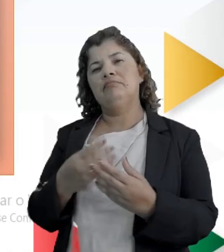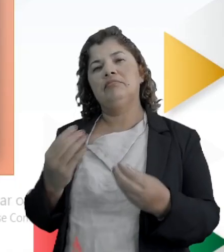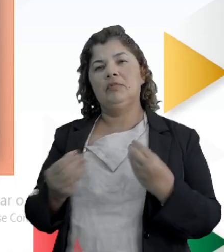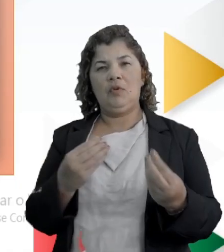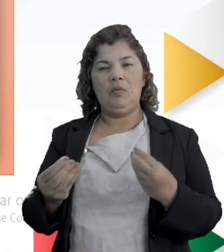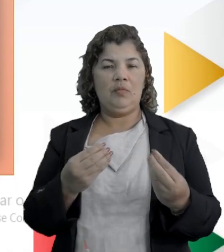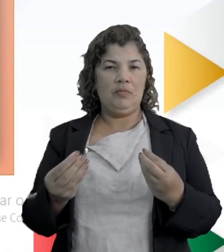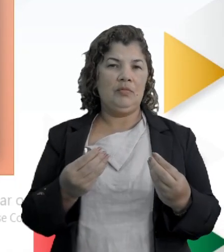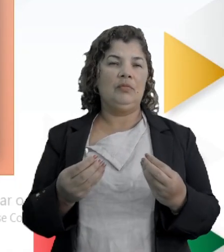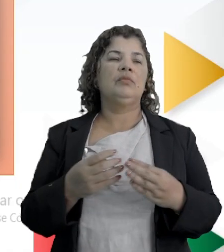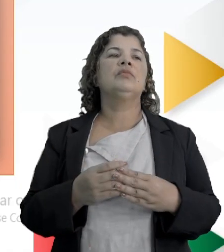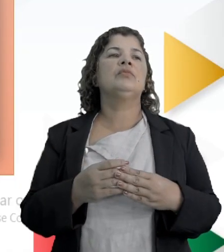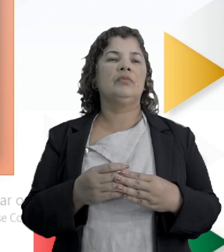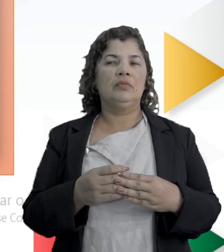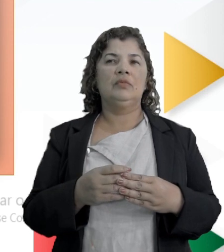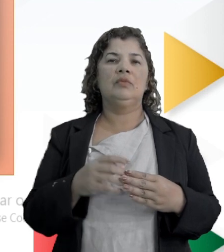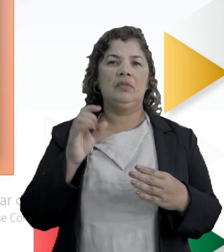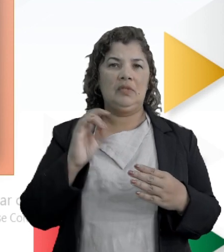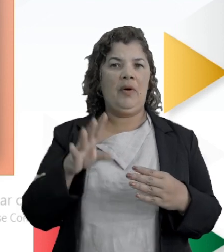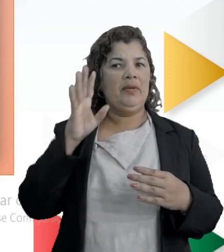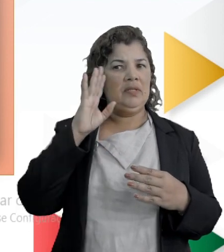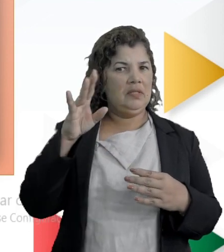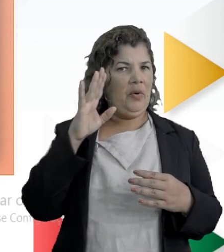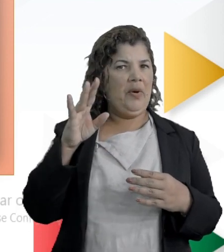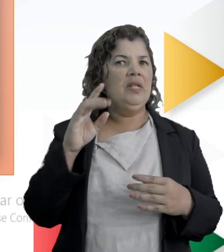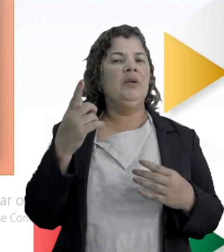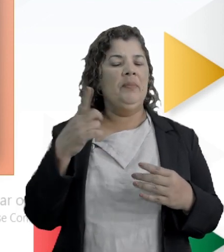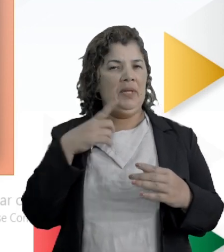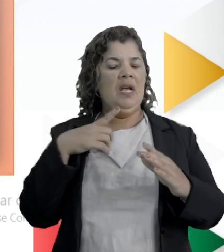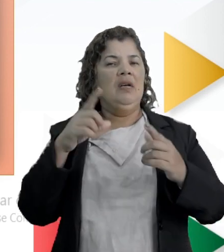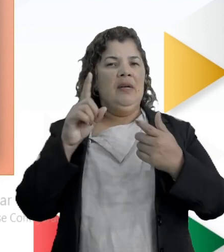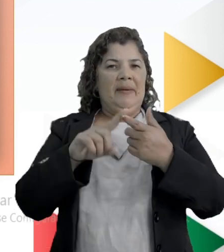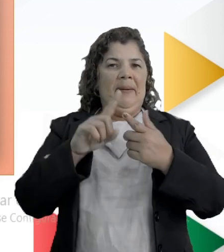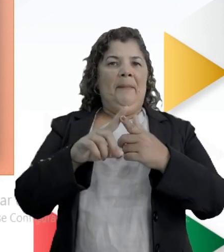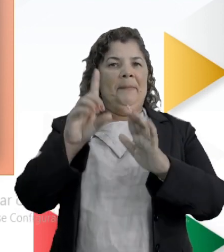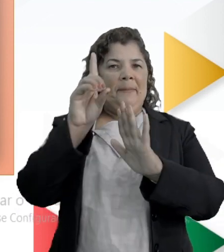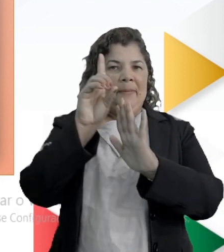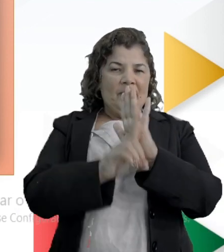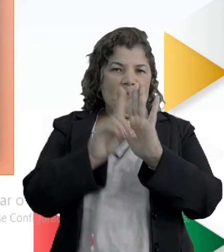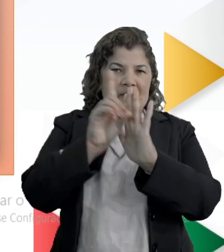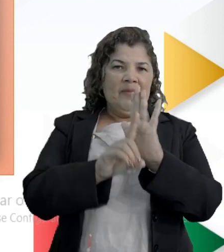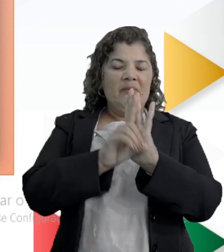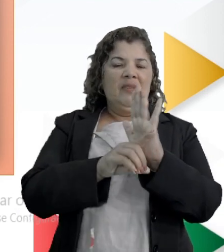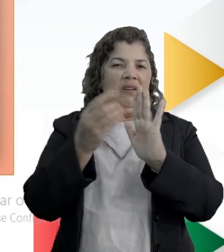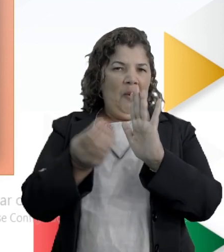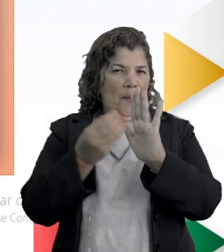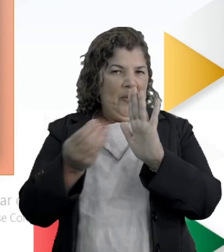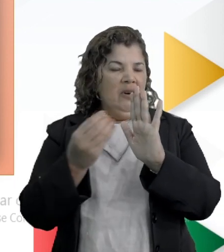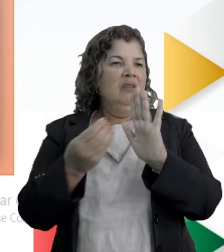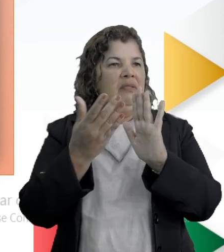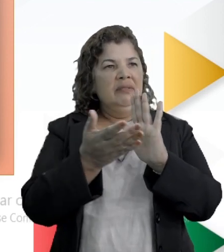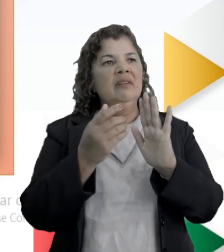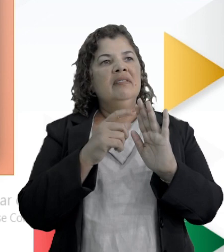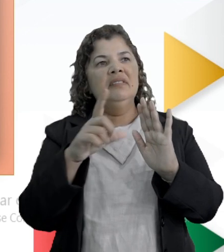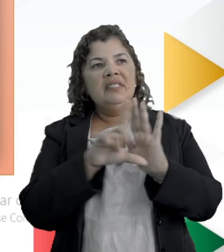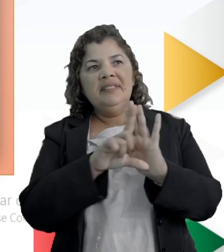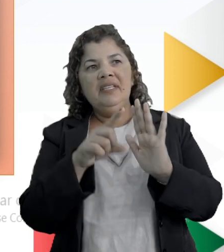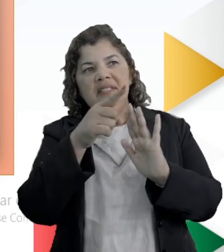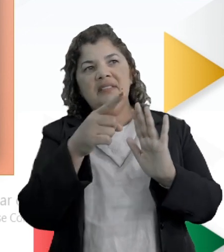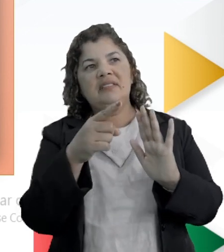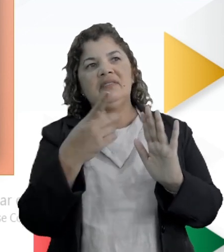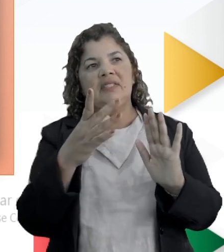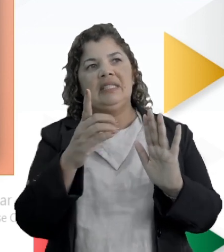para os nossos estudantes que não é só sonhar, existem direitos, né, a questão legal, normativa. Tanto é que eu coloquei aí uma